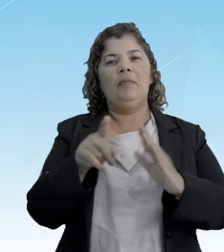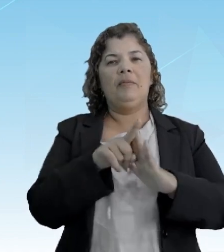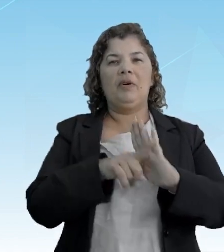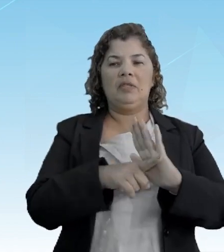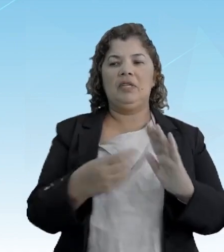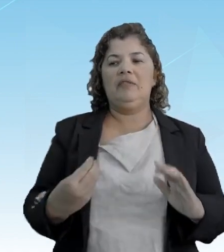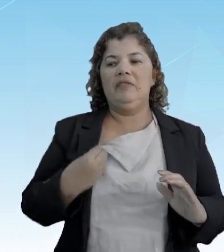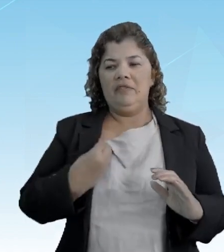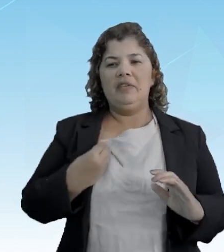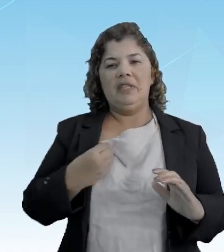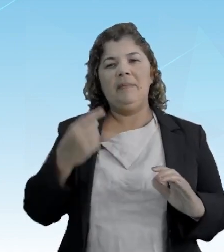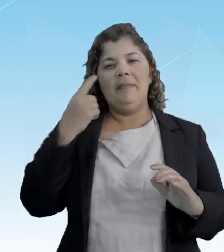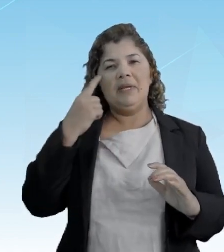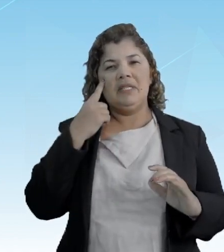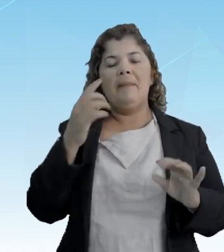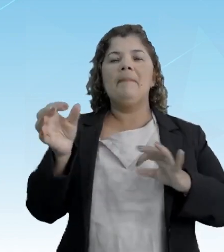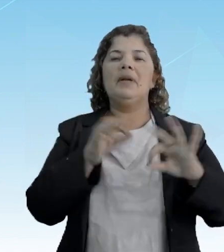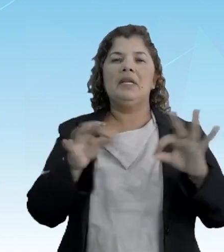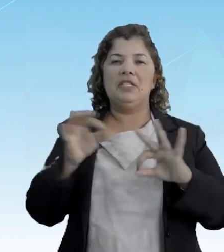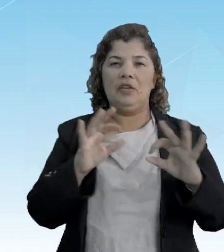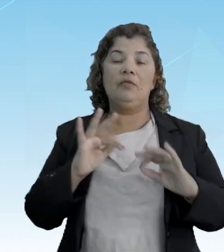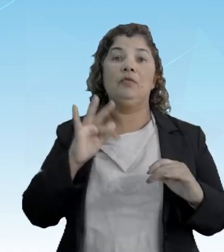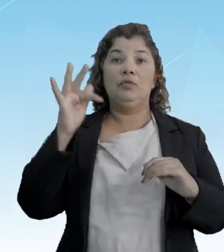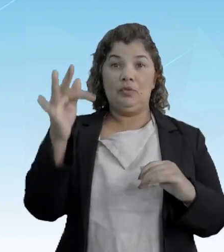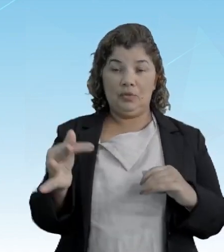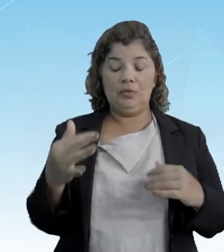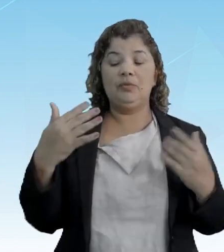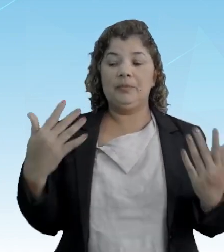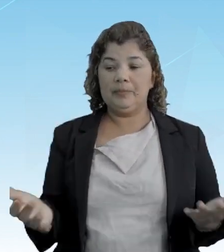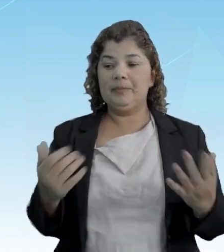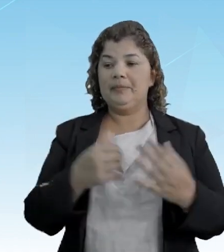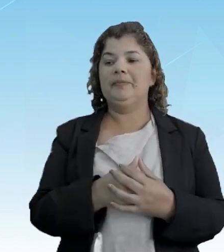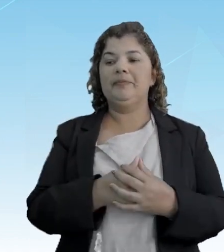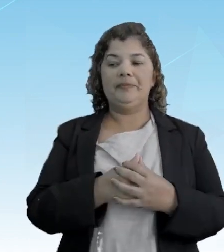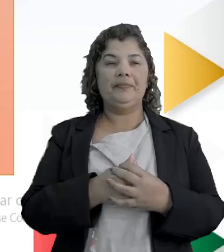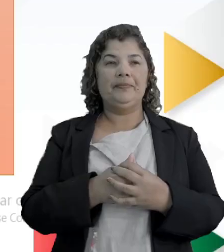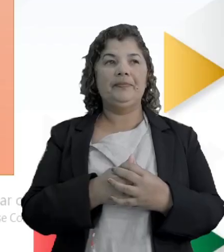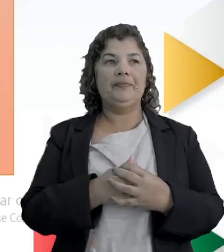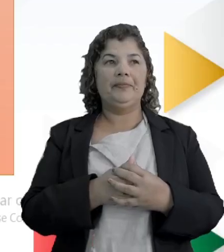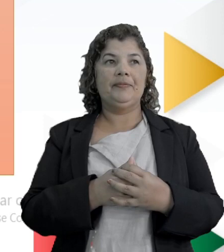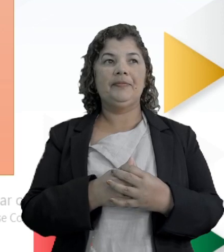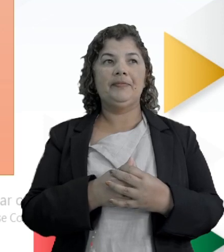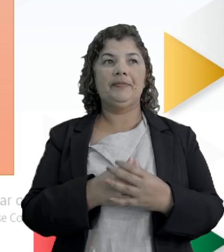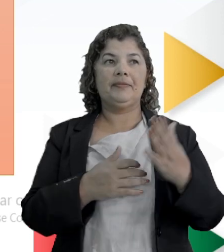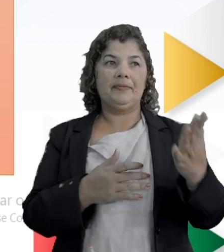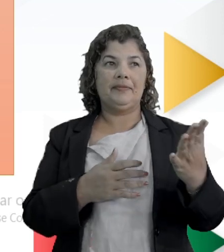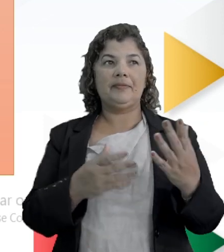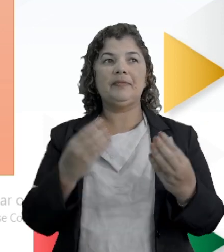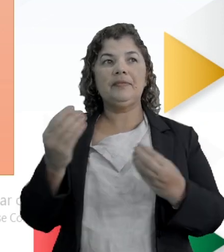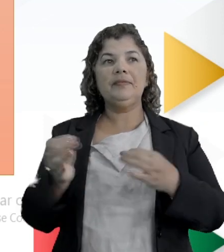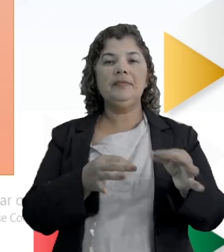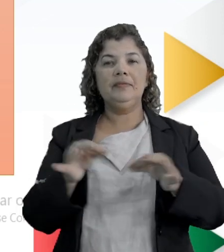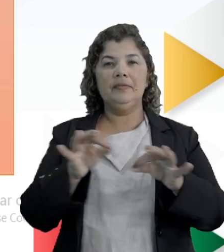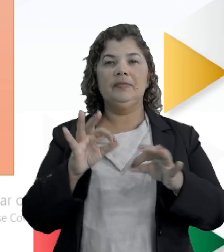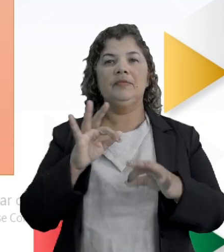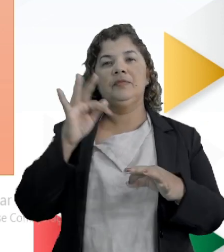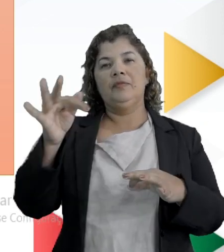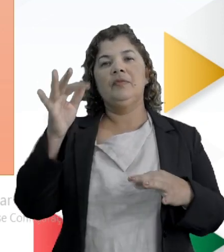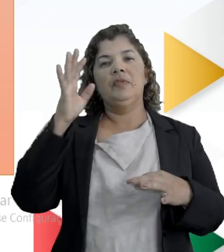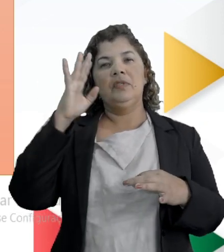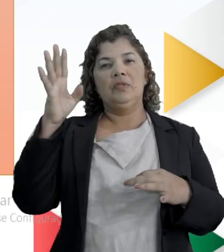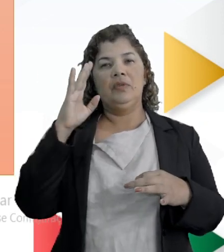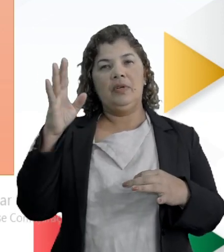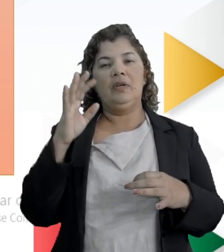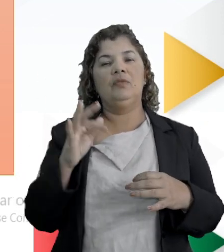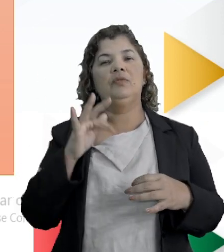vida, pensar em planejar o futuro. Na tela, nós temos aqui a seguinte questão: planejar o futuro, sonhar